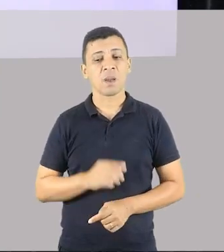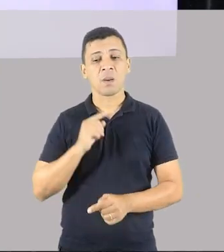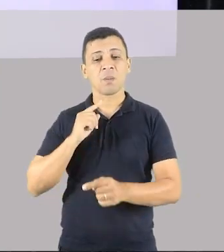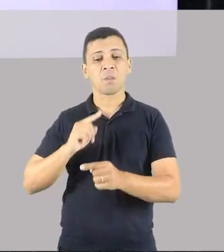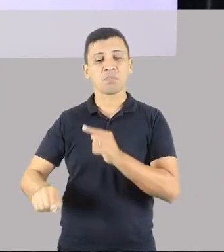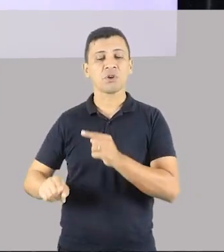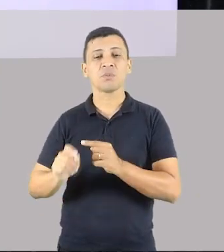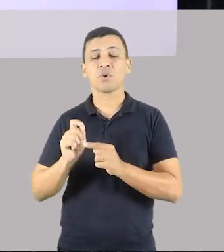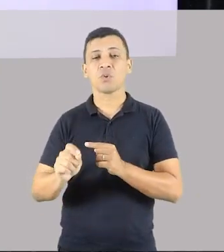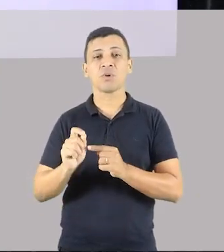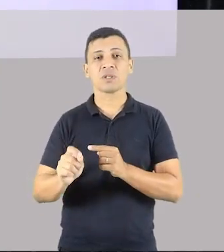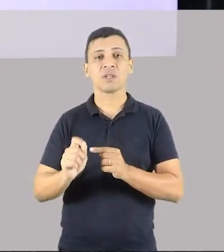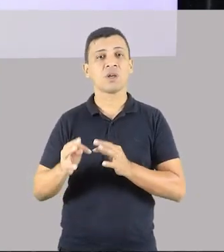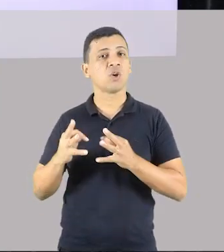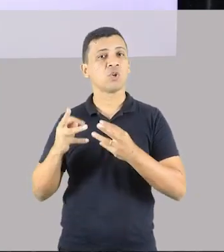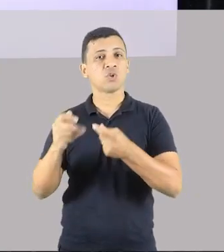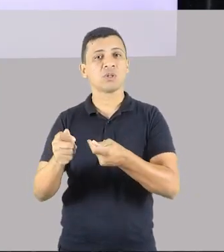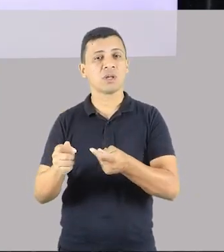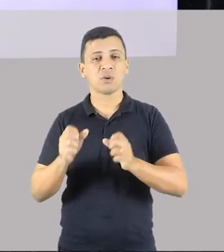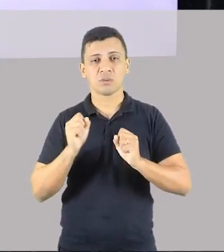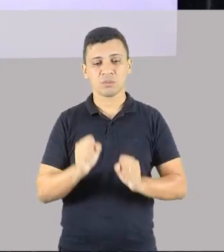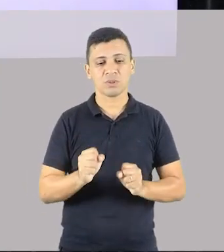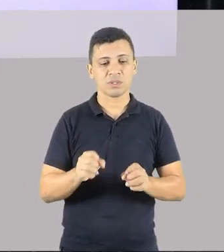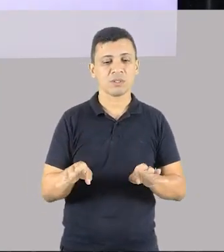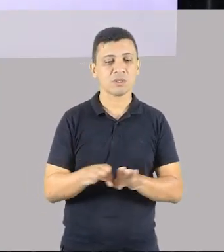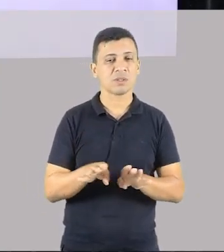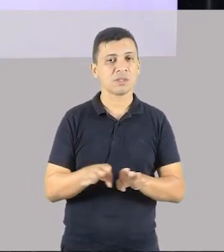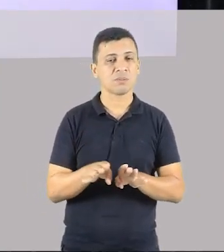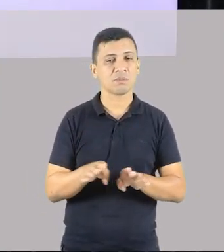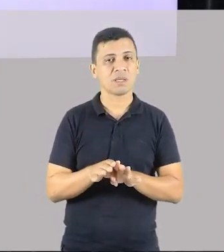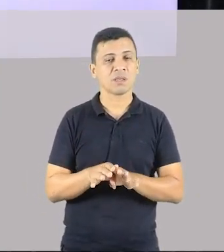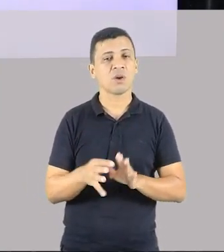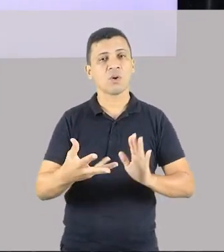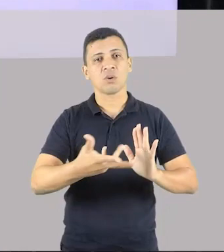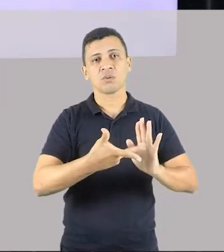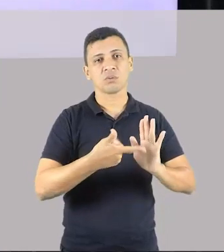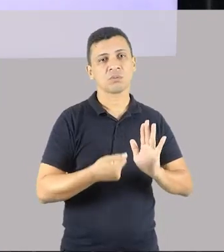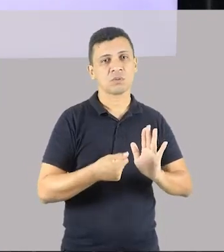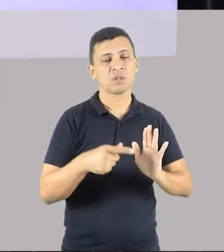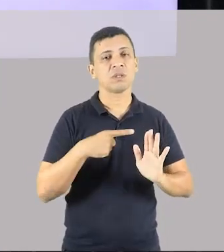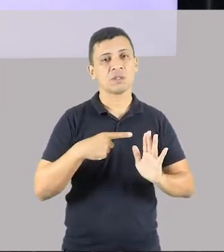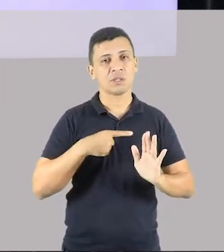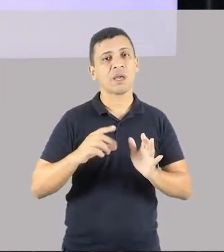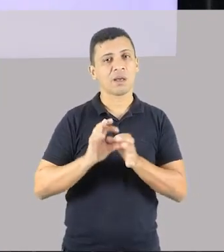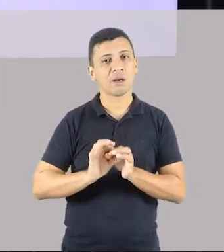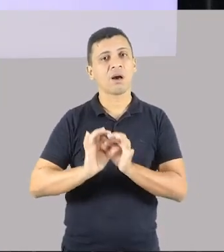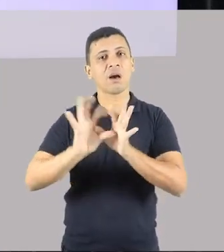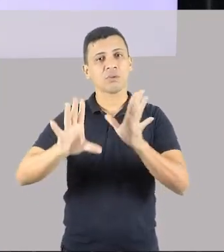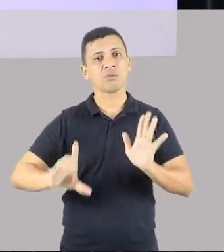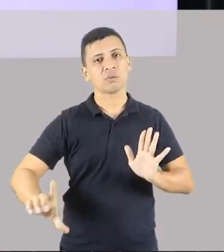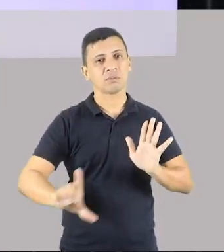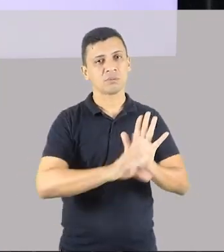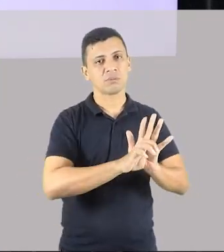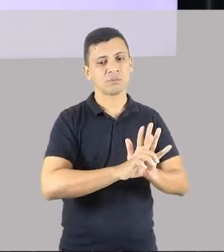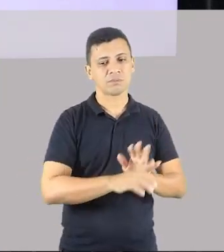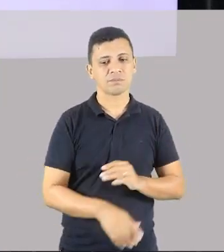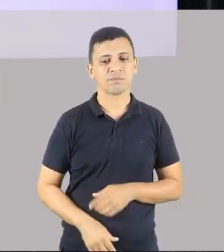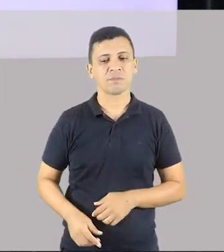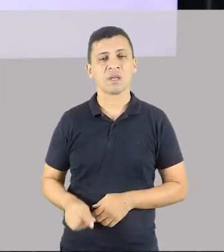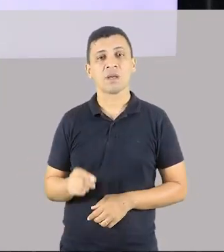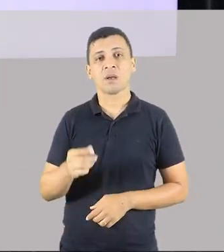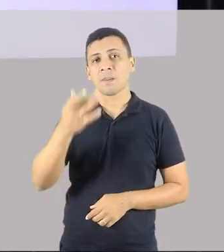vedada a renúncia total ou parcial de poderes ou competências, salvo autorização em lei. A gente está falando, é claro, do